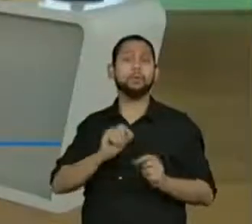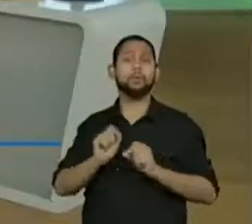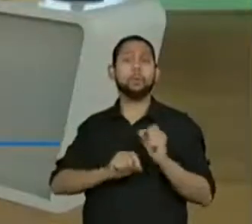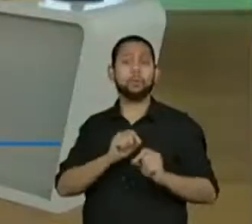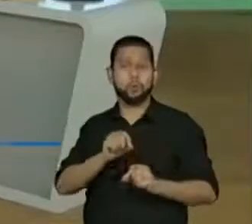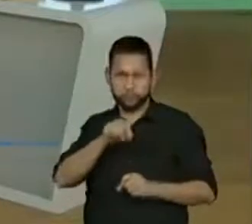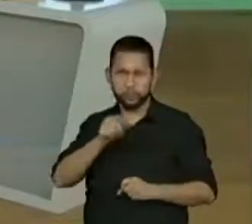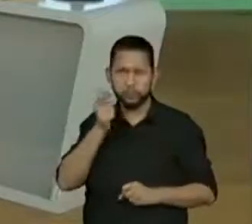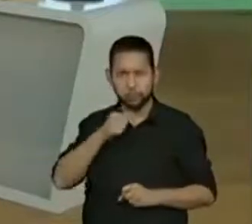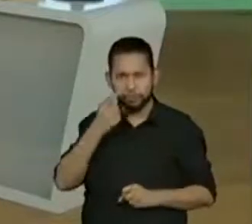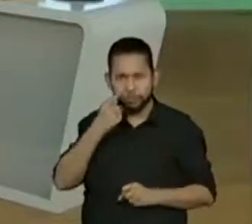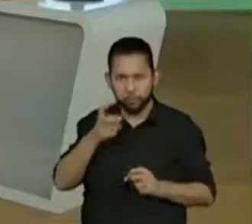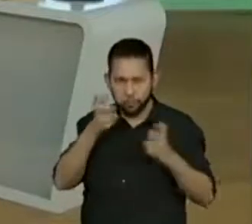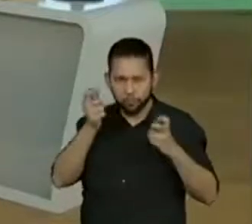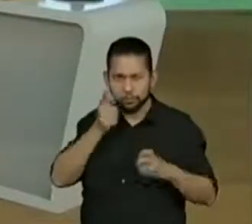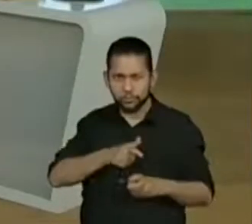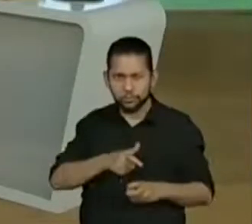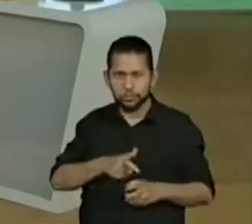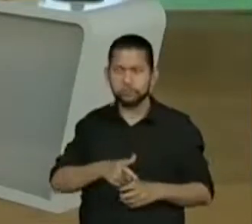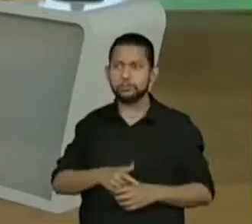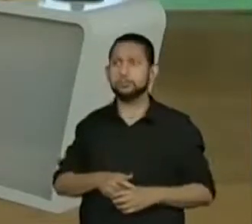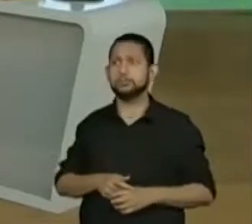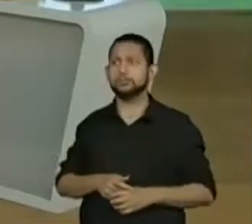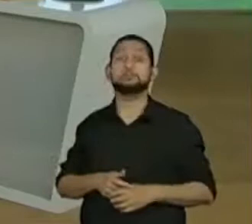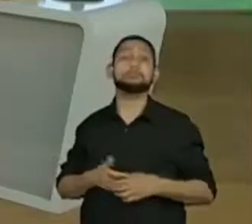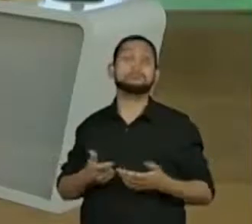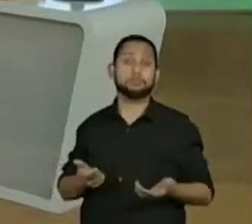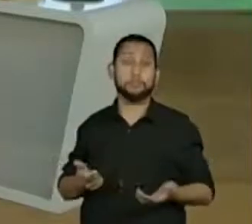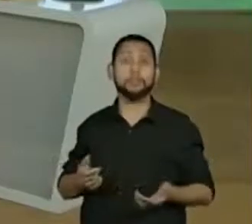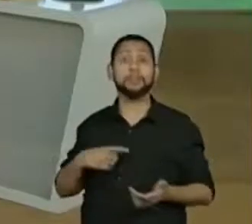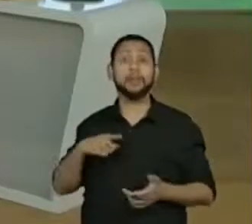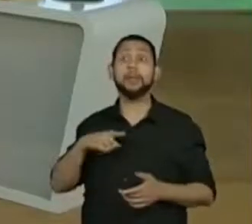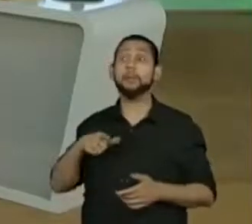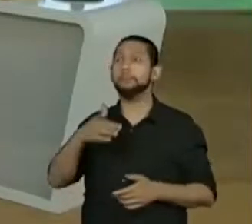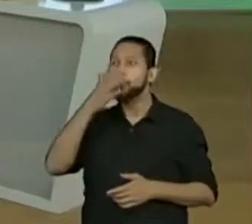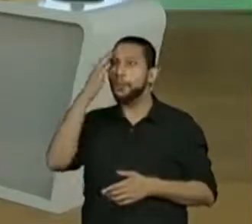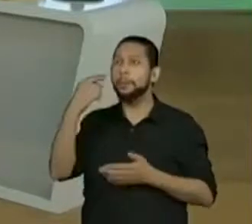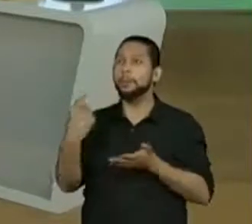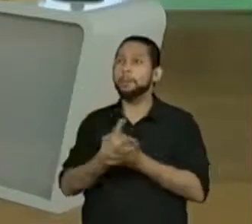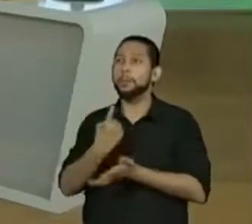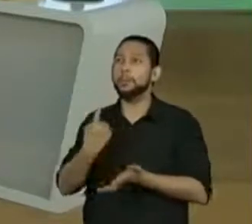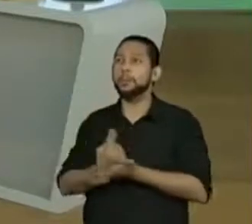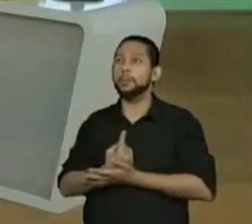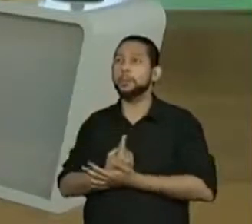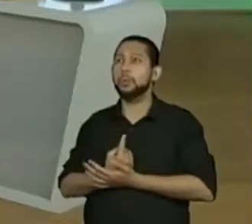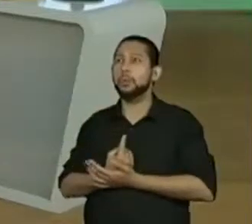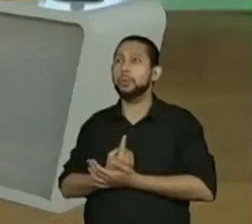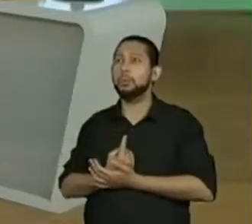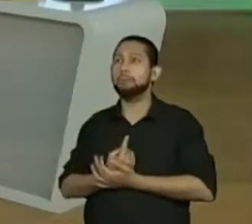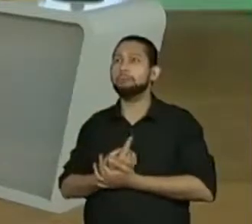conseguir o prestar atenção a Tem uma galera perguntando